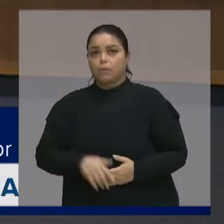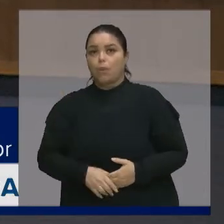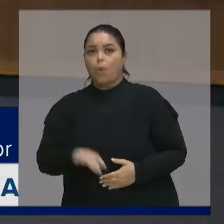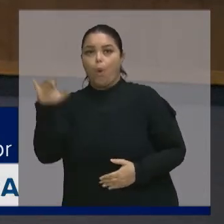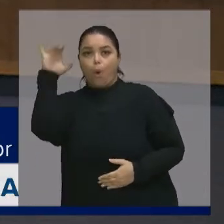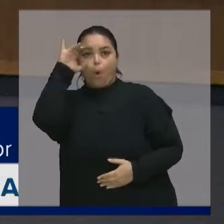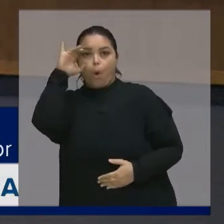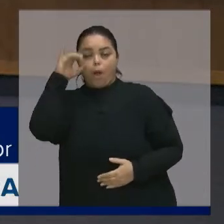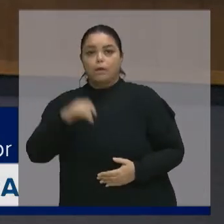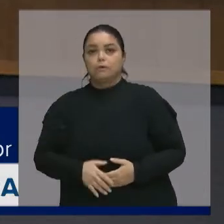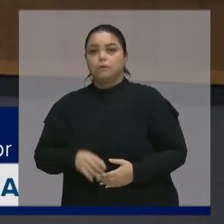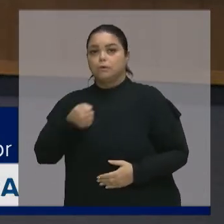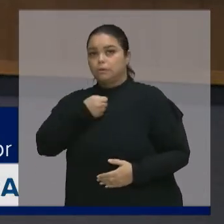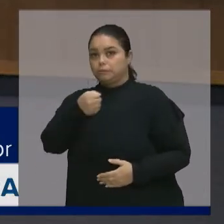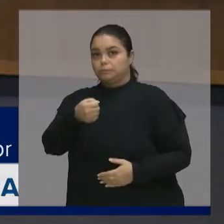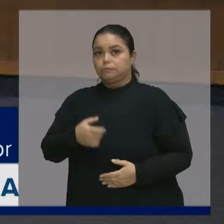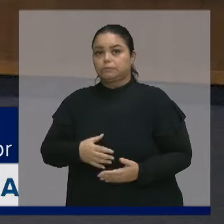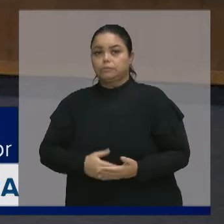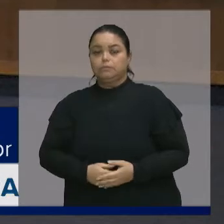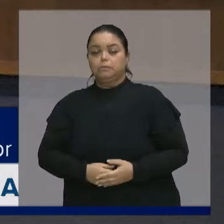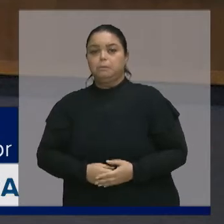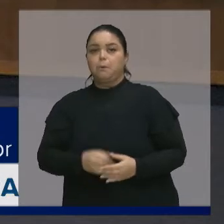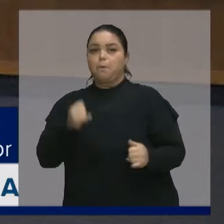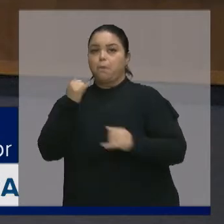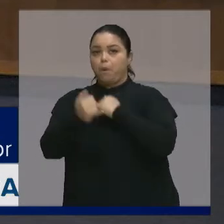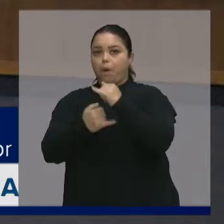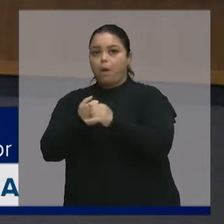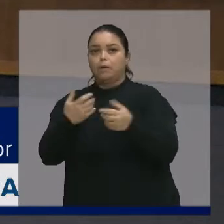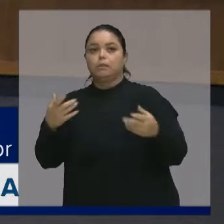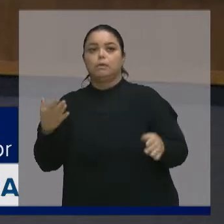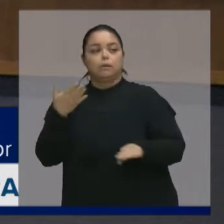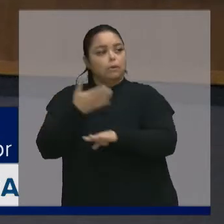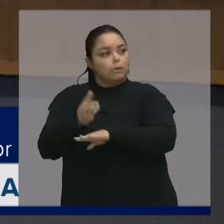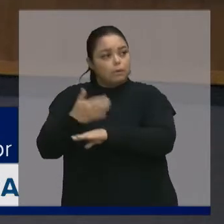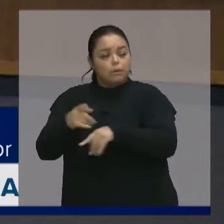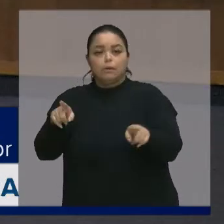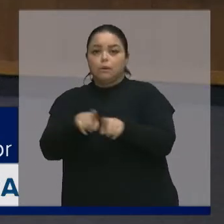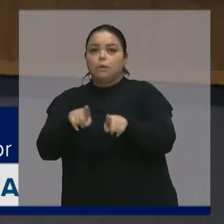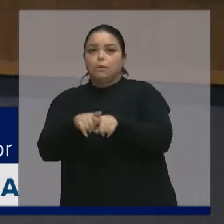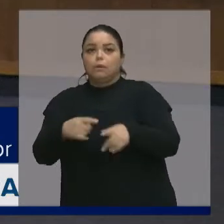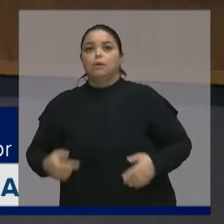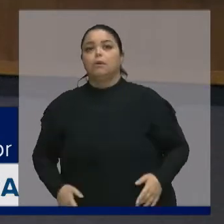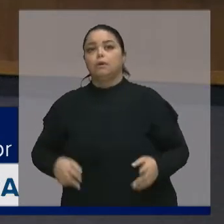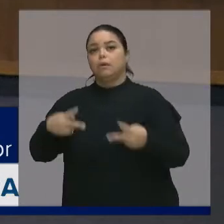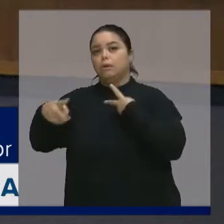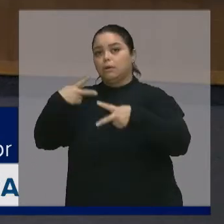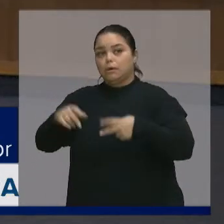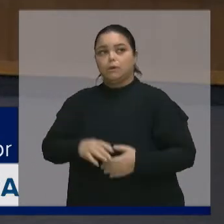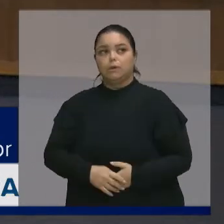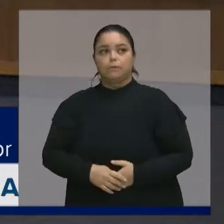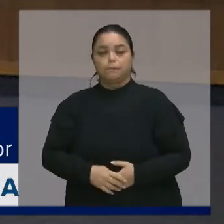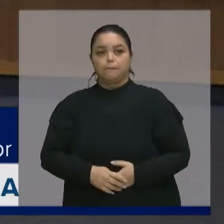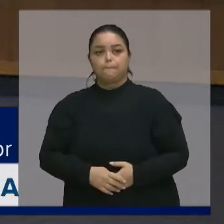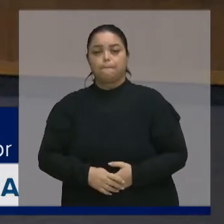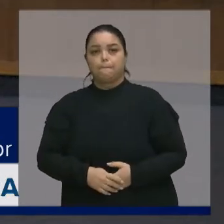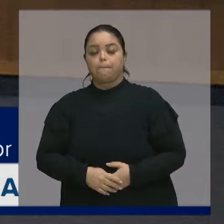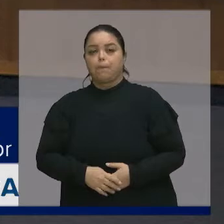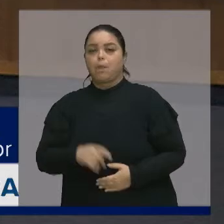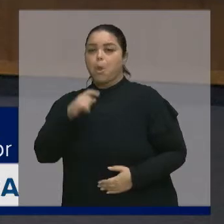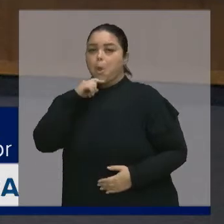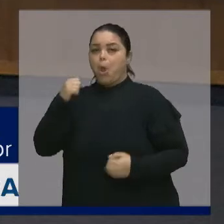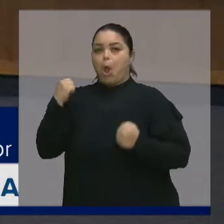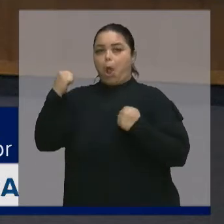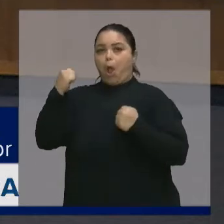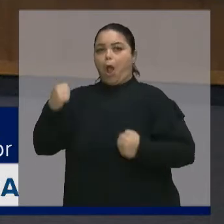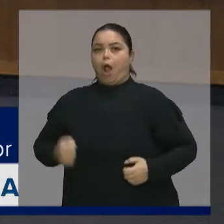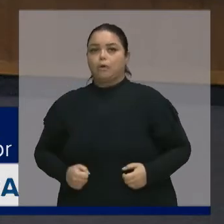Dulce, na entrega. Se for virtual, quero participar, porque São José ganhou muito com